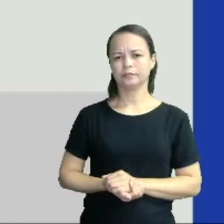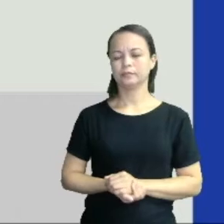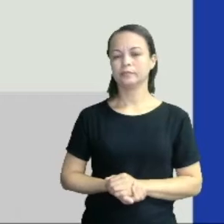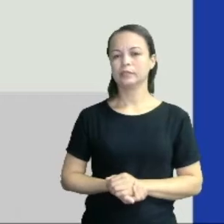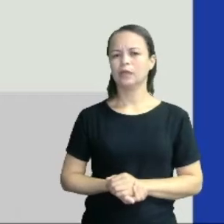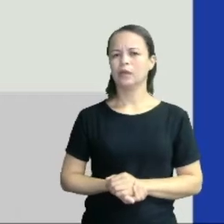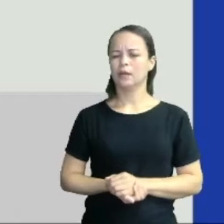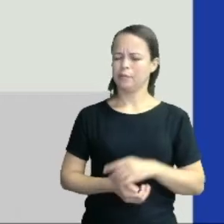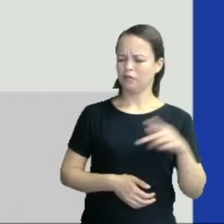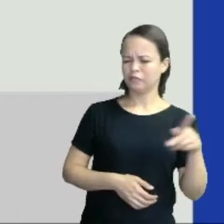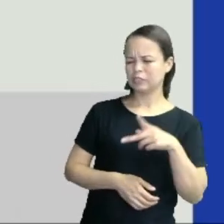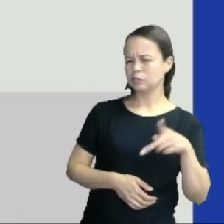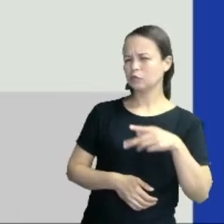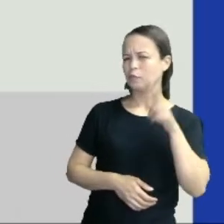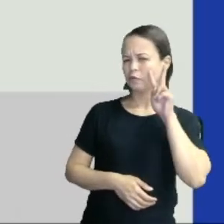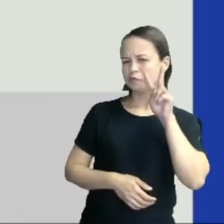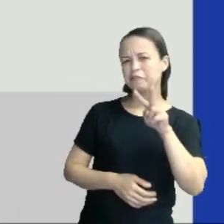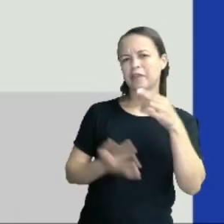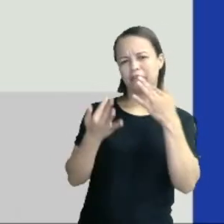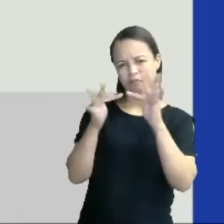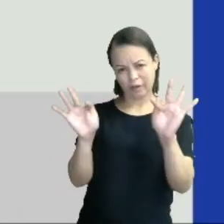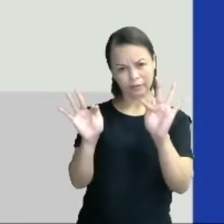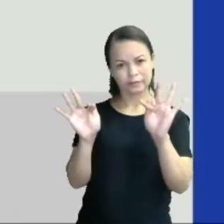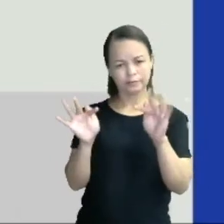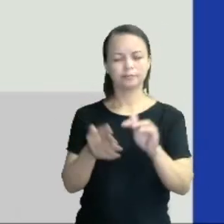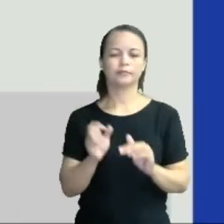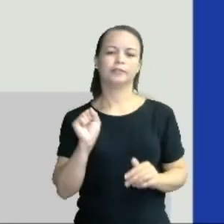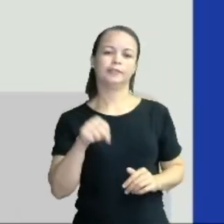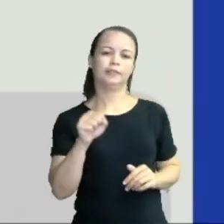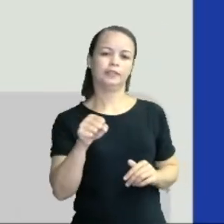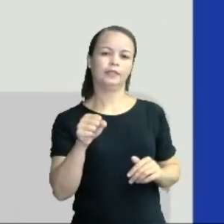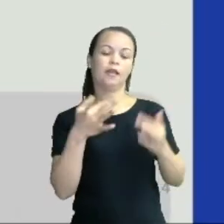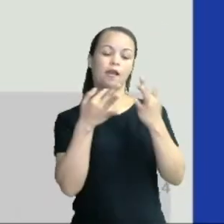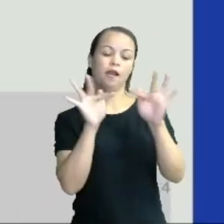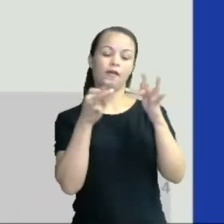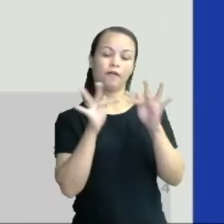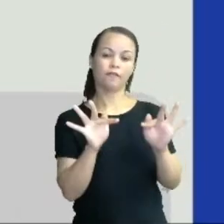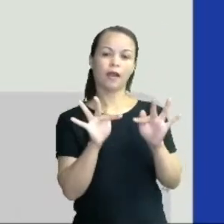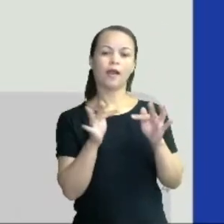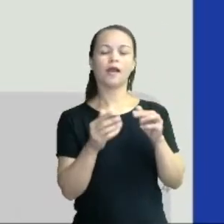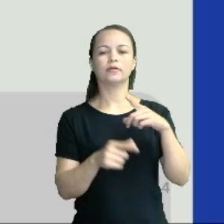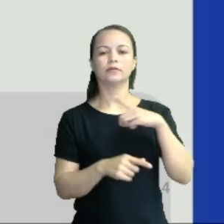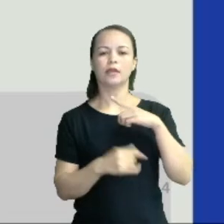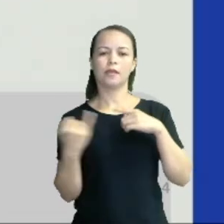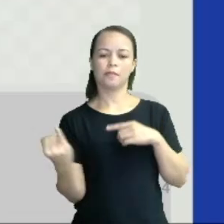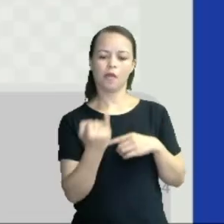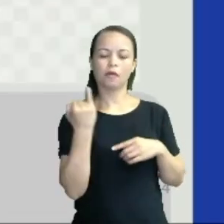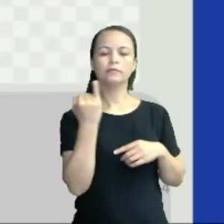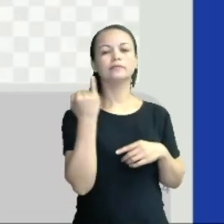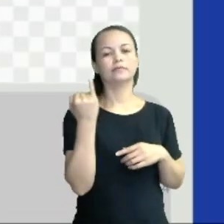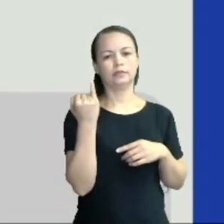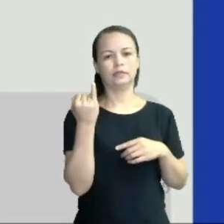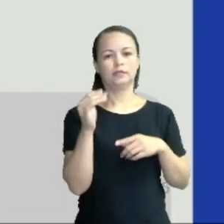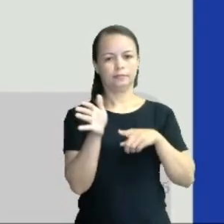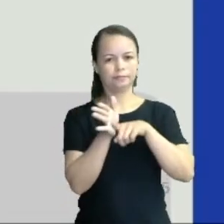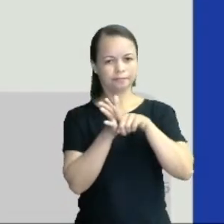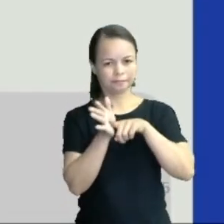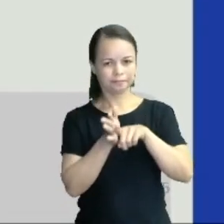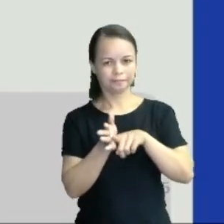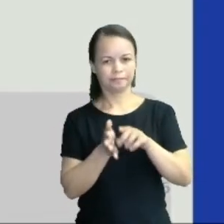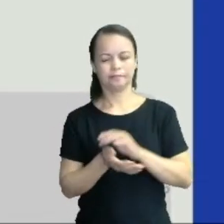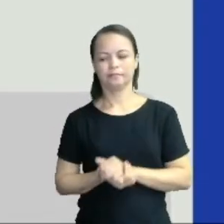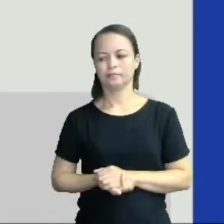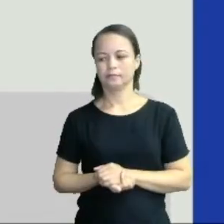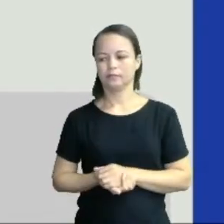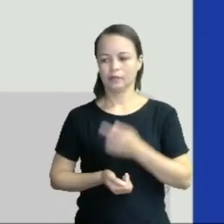vamos ver em frase. Sim, nas frases são muito importantes a gente analisar. Vamos ver